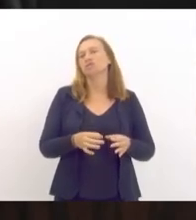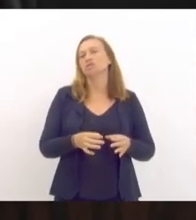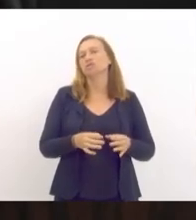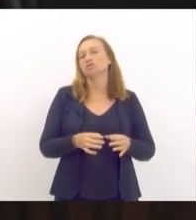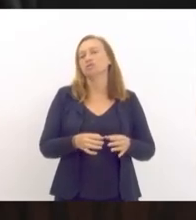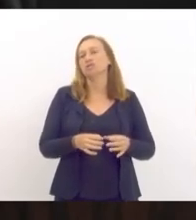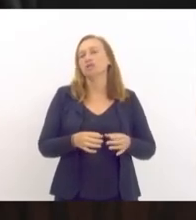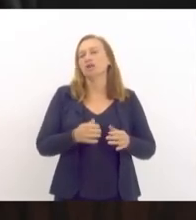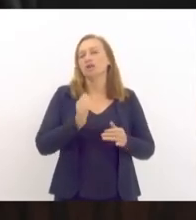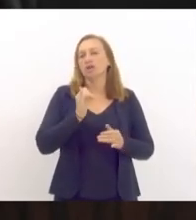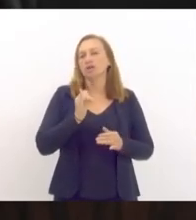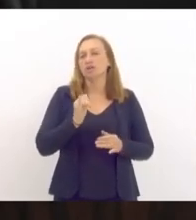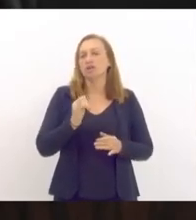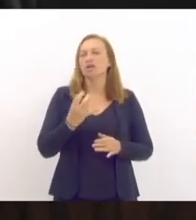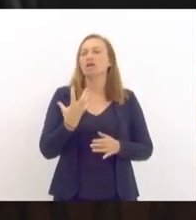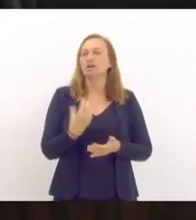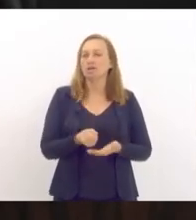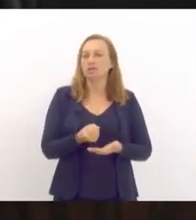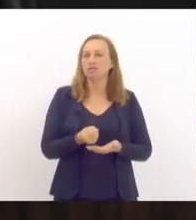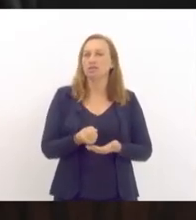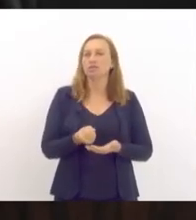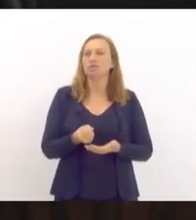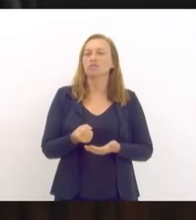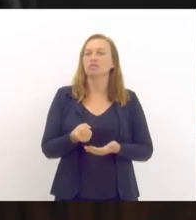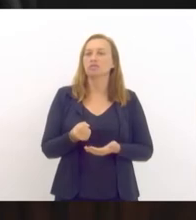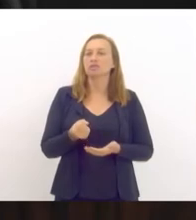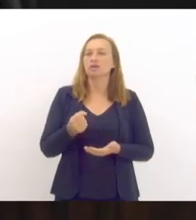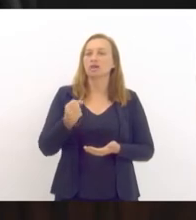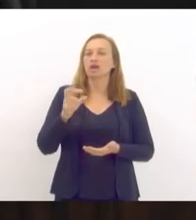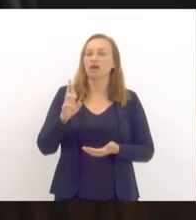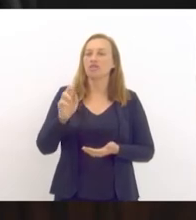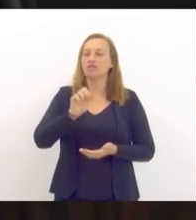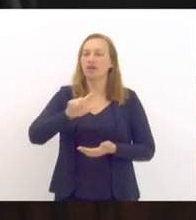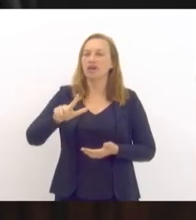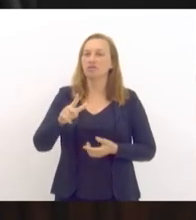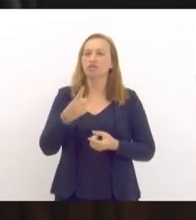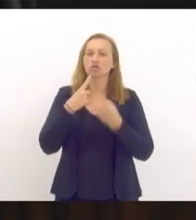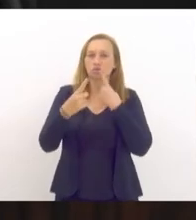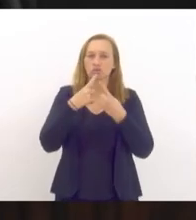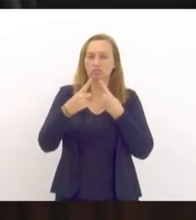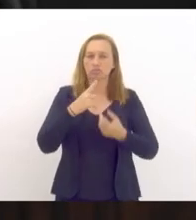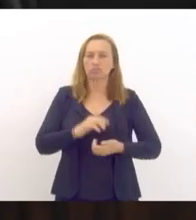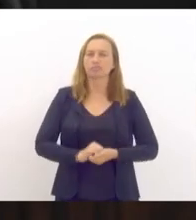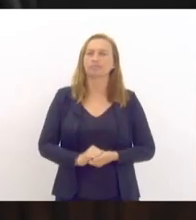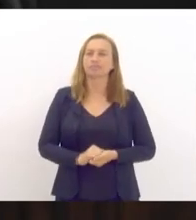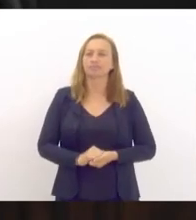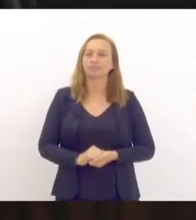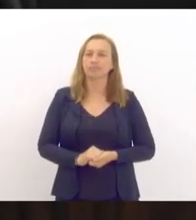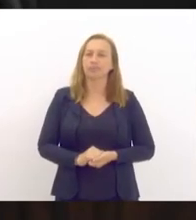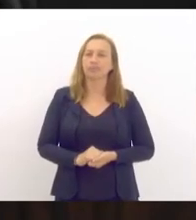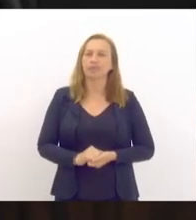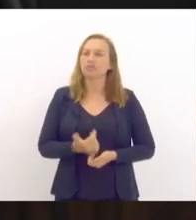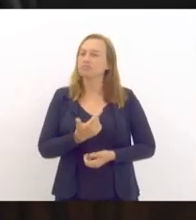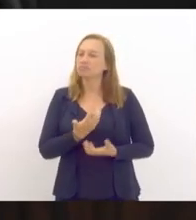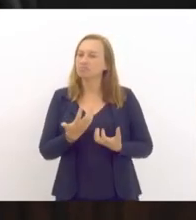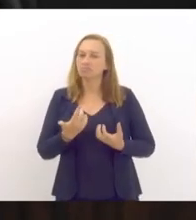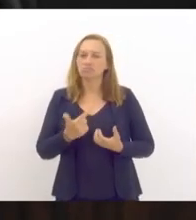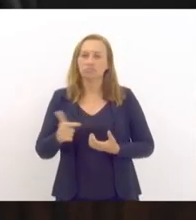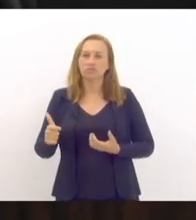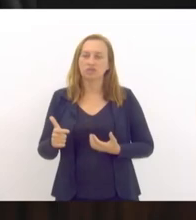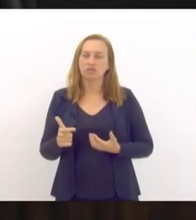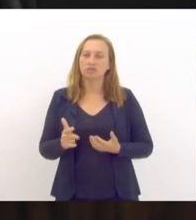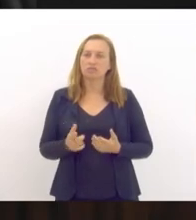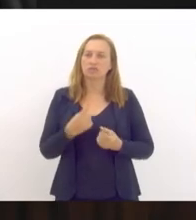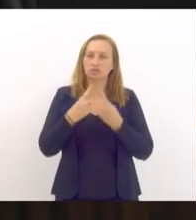relatou Deputado Rafael do Gordo em discussão havendo que não queira discutir